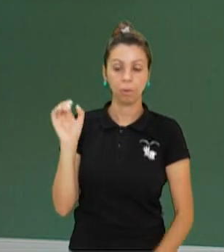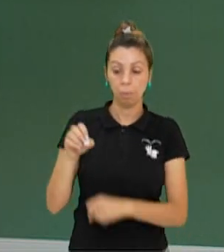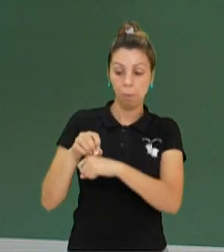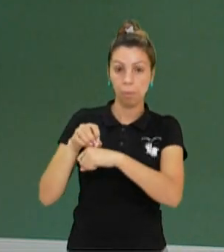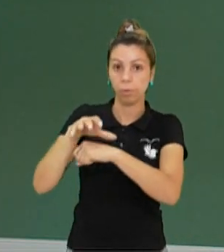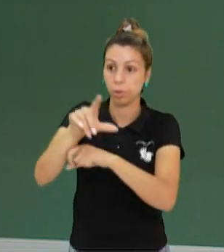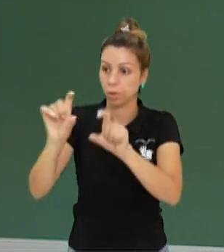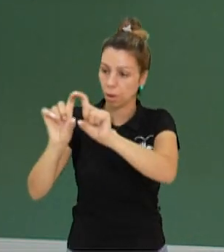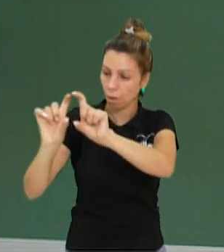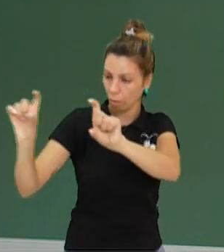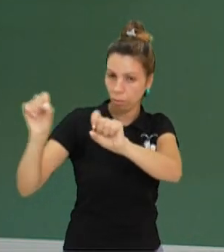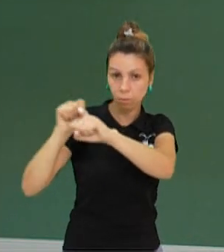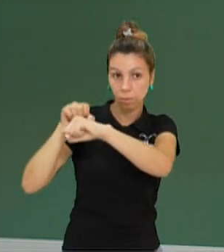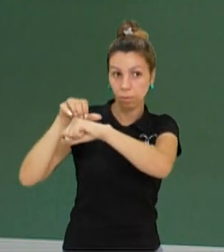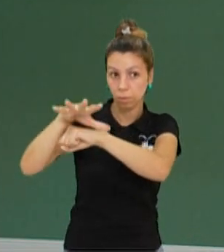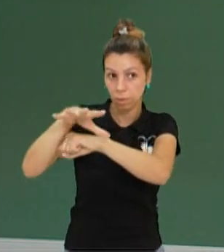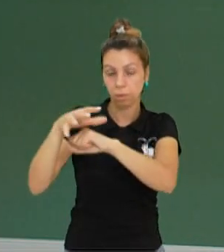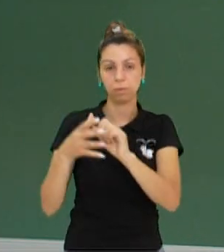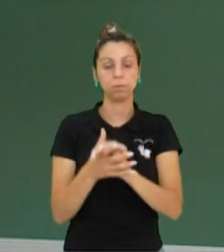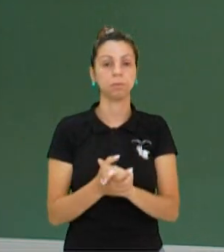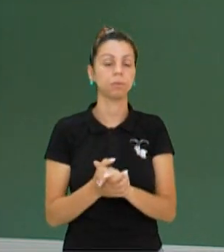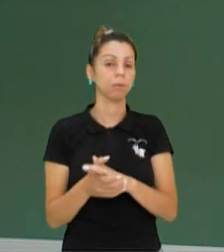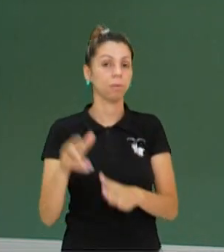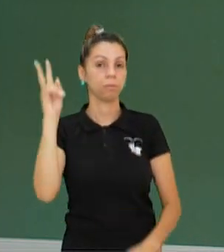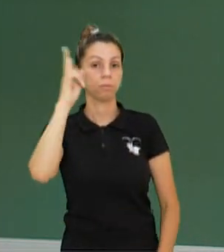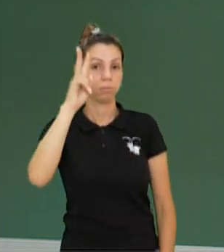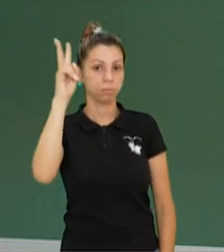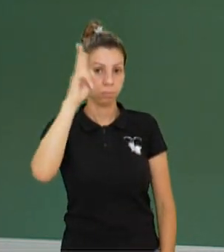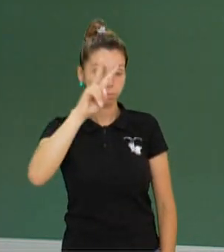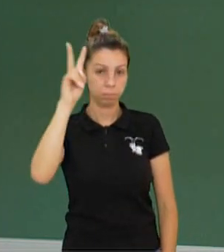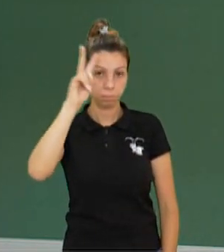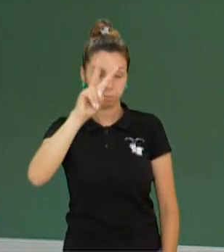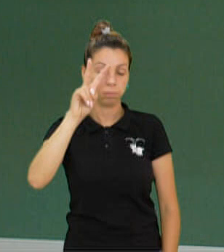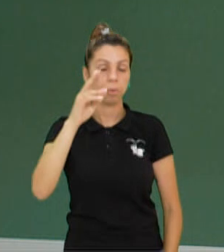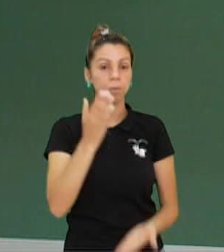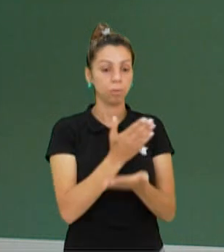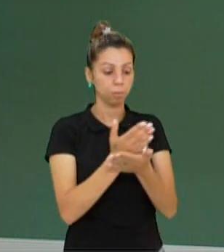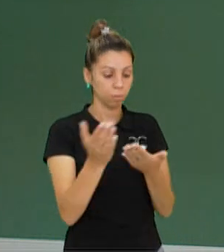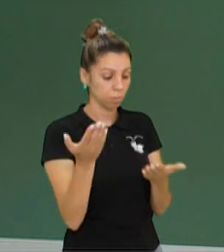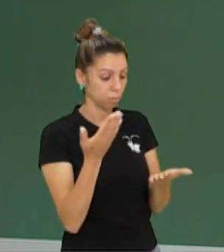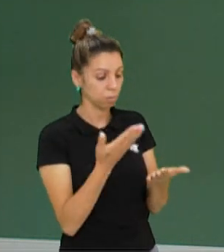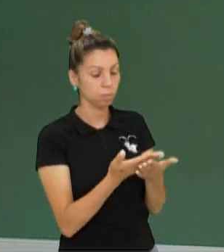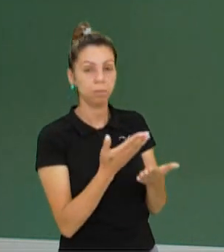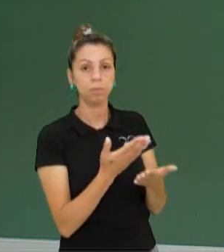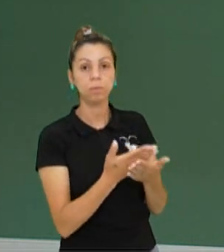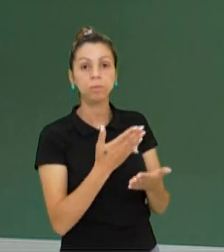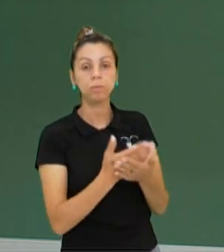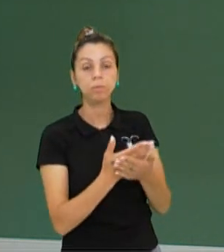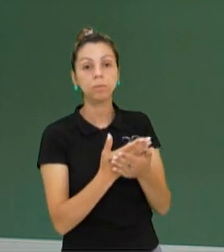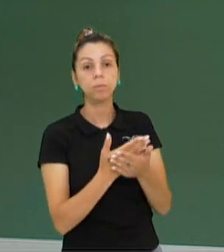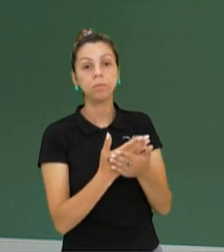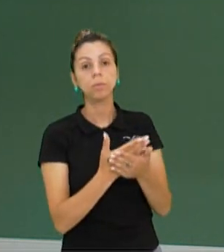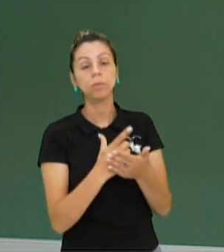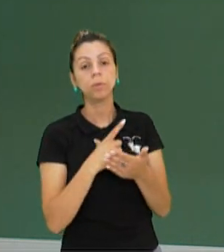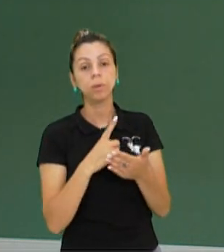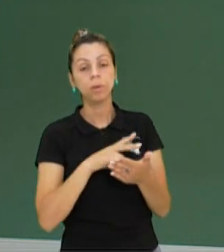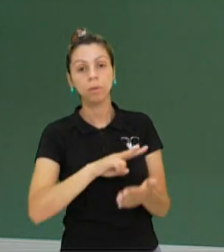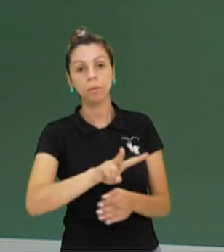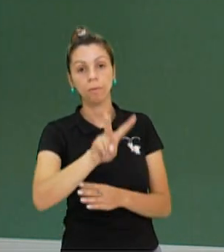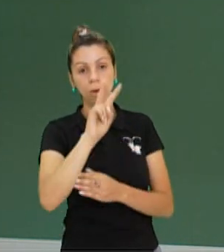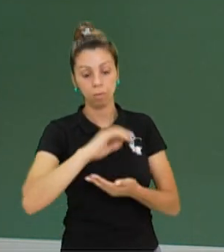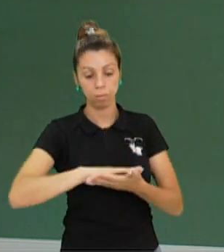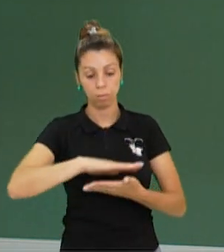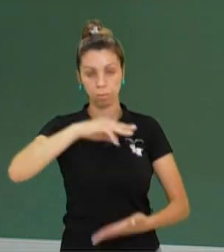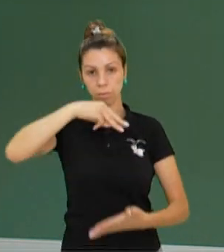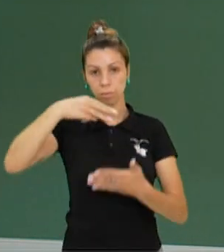dica, certo? Então, lembrando que no início da aula nós vimos o quê? Que o volume de um prisma